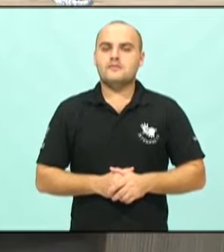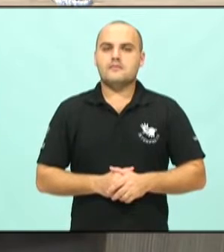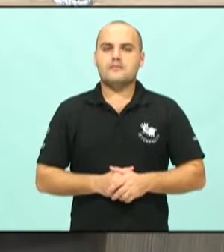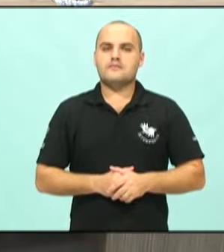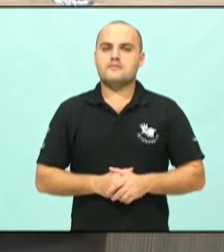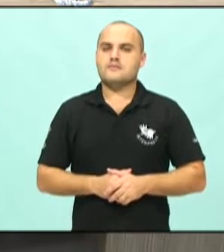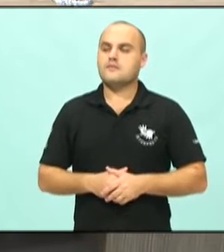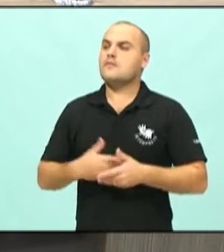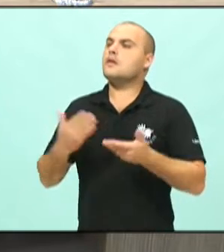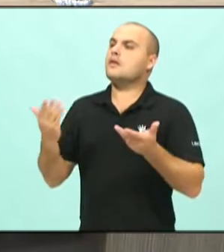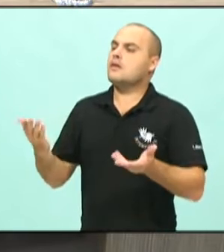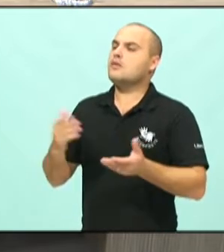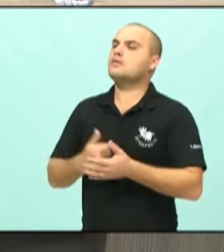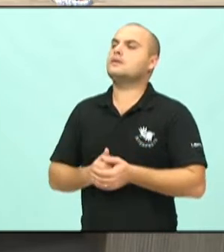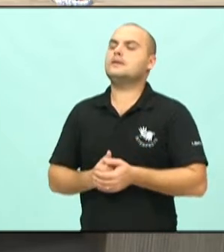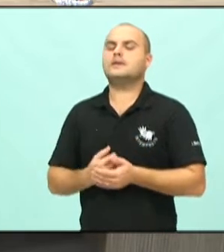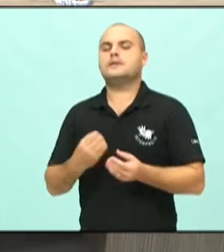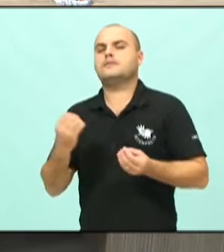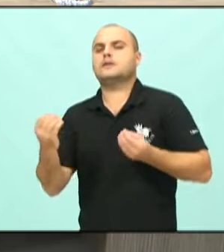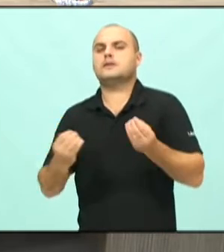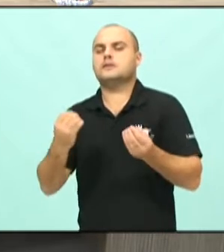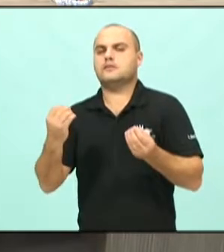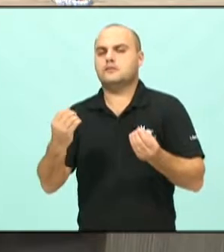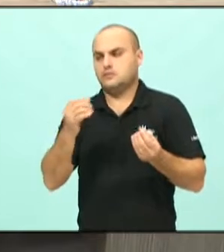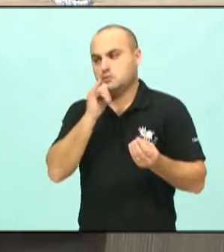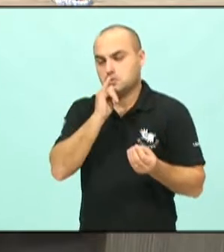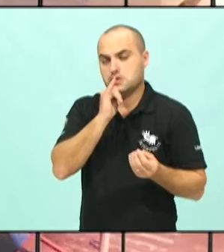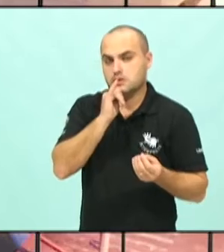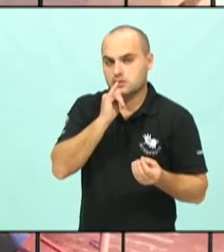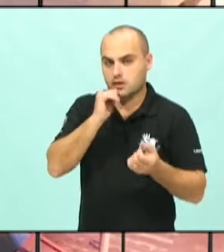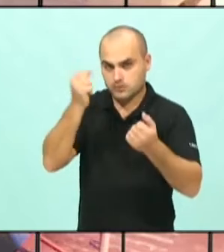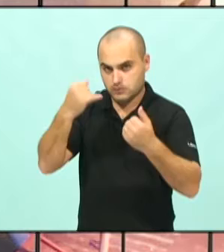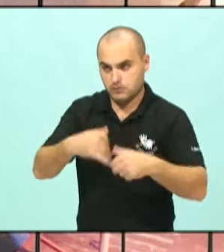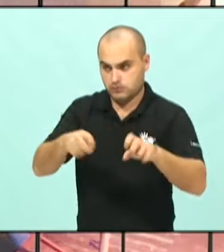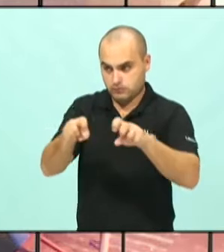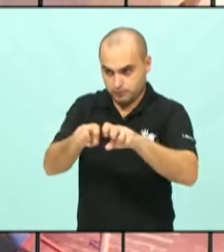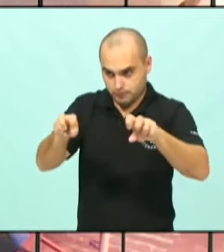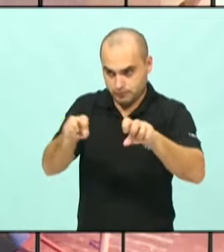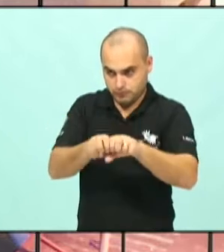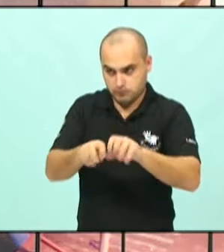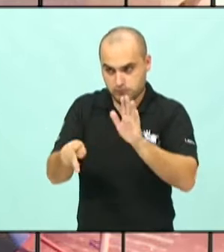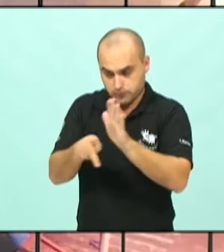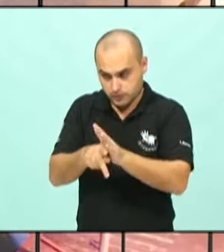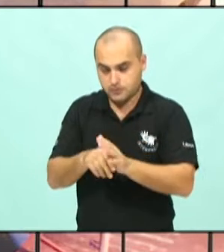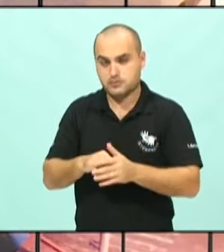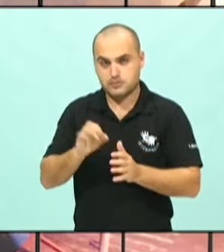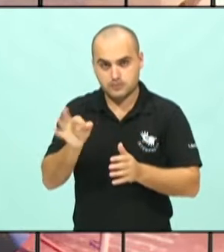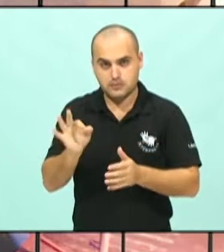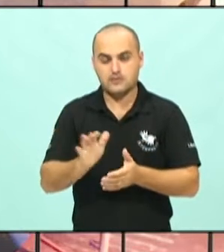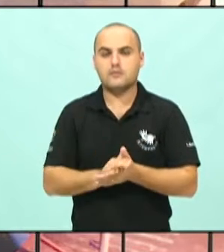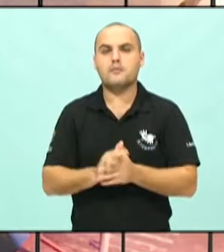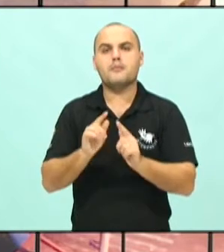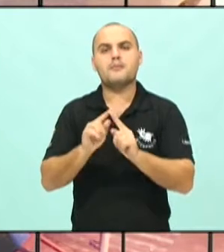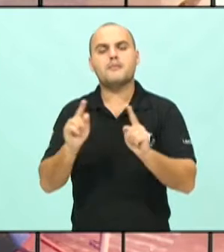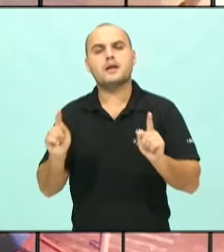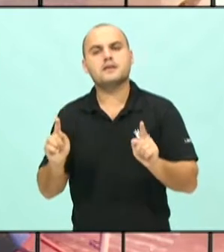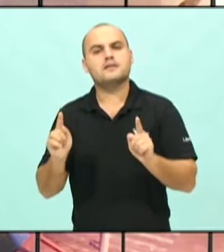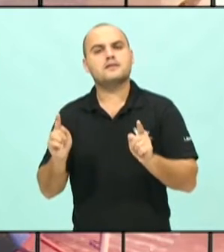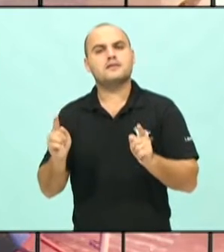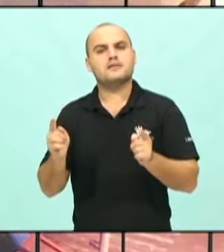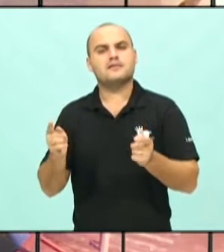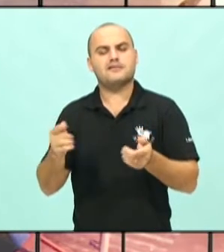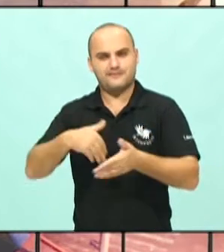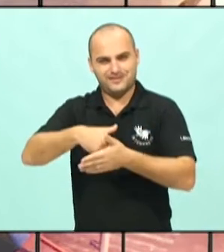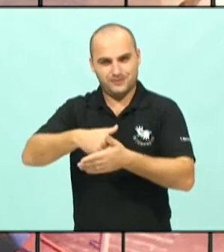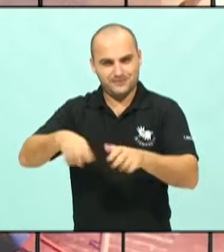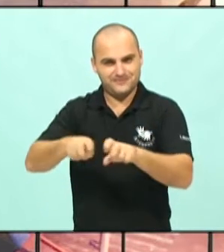Como a seleção, o senhor explicou o exemplo do futebol de salão, mas como que as crianças